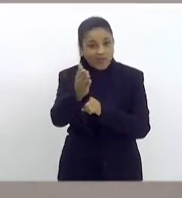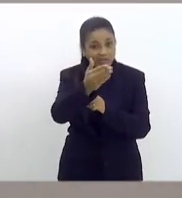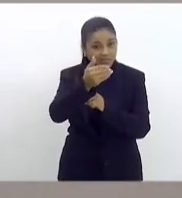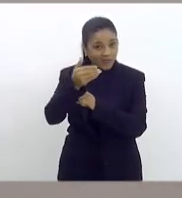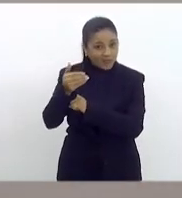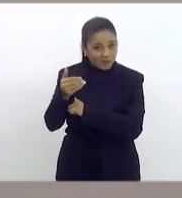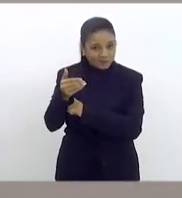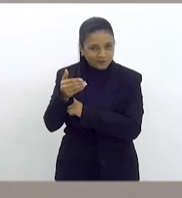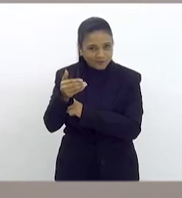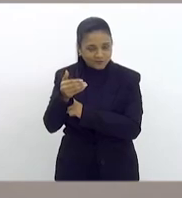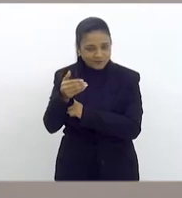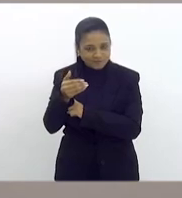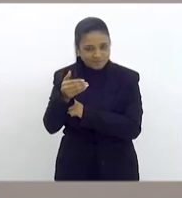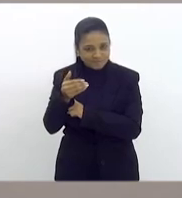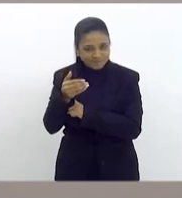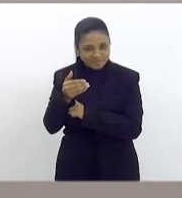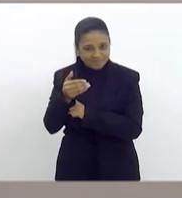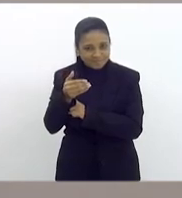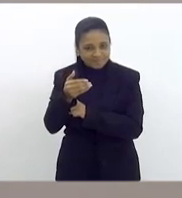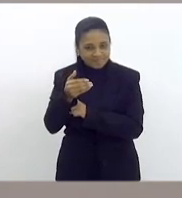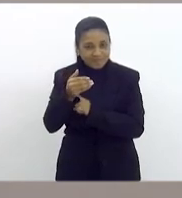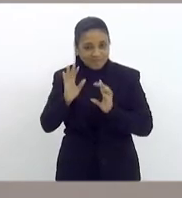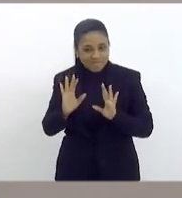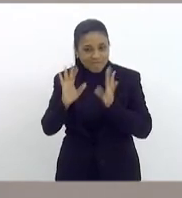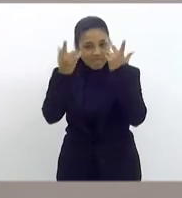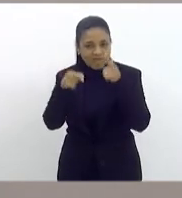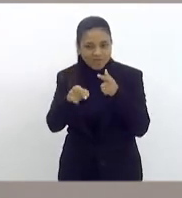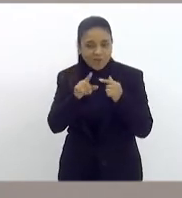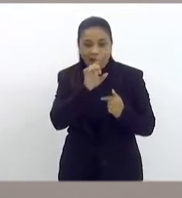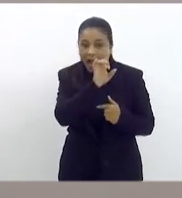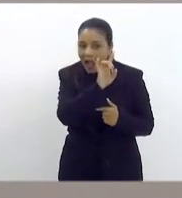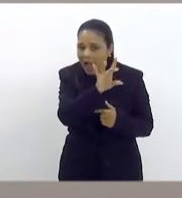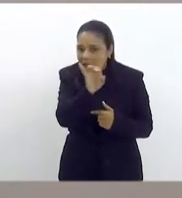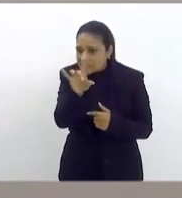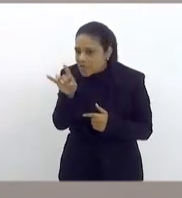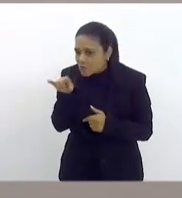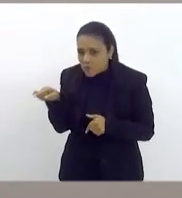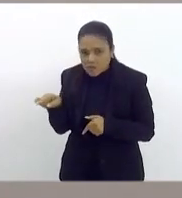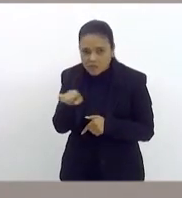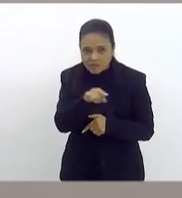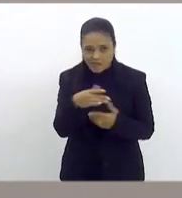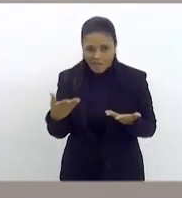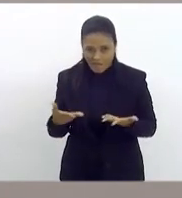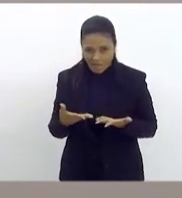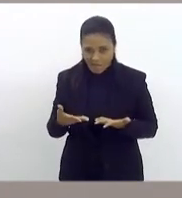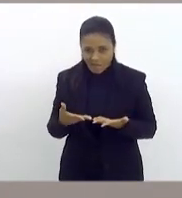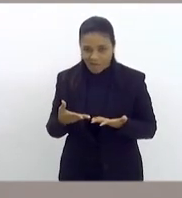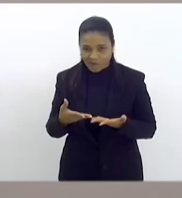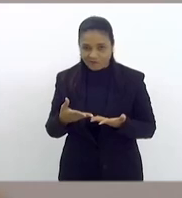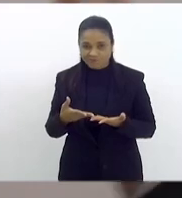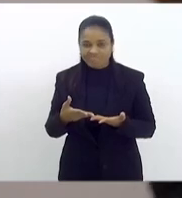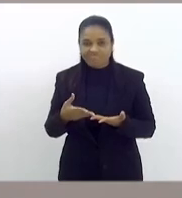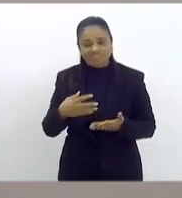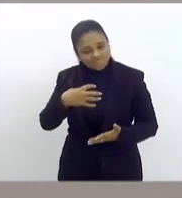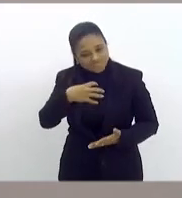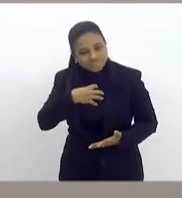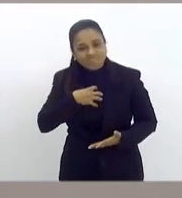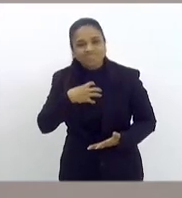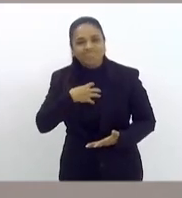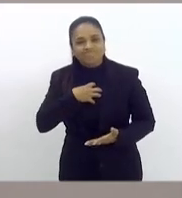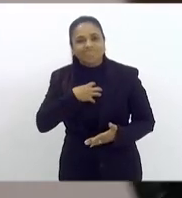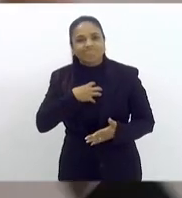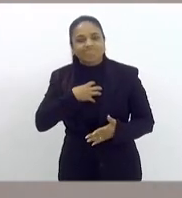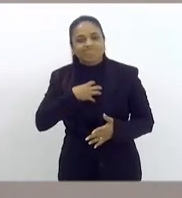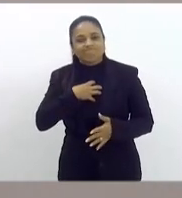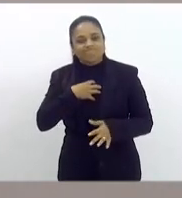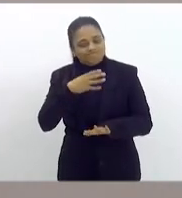cobre do evento de cada um de vocês aqui, aí todos sentirão na